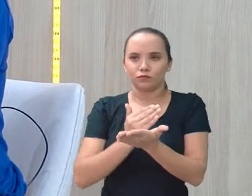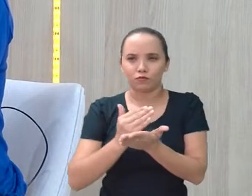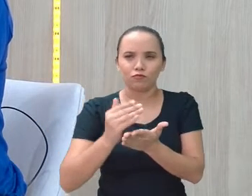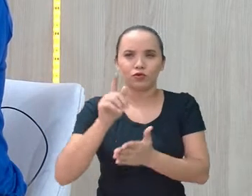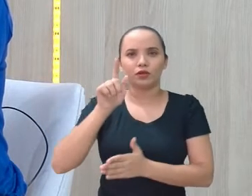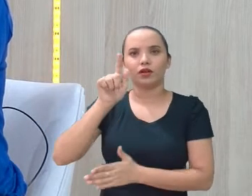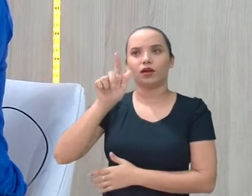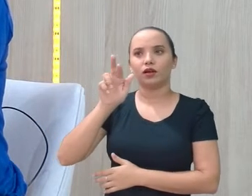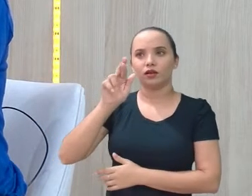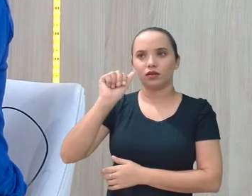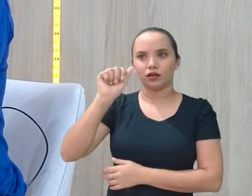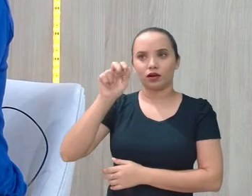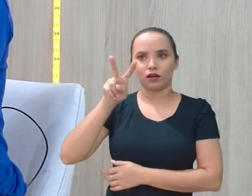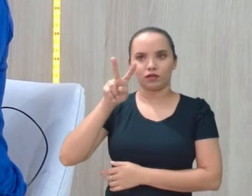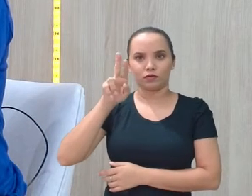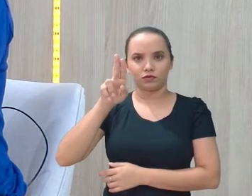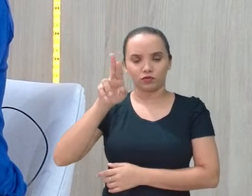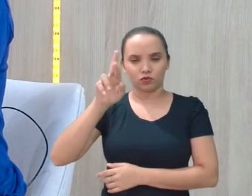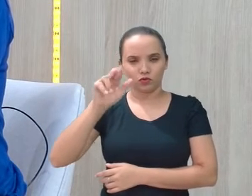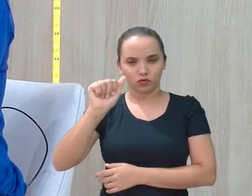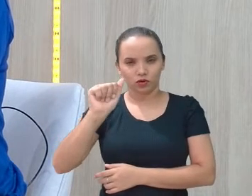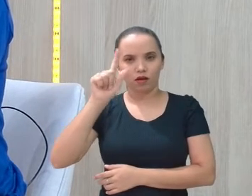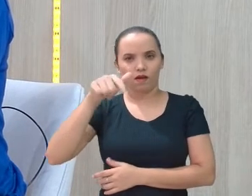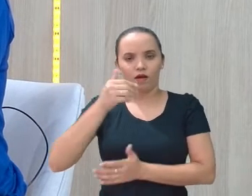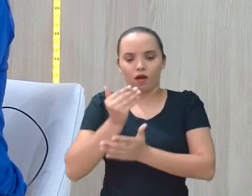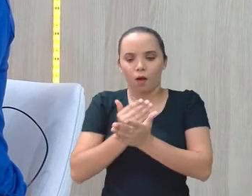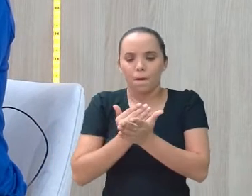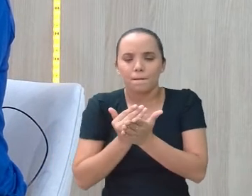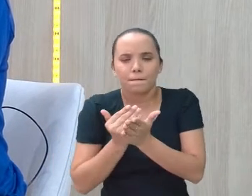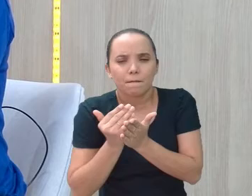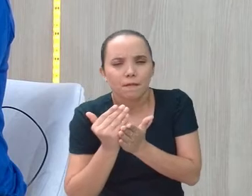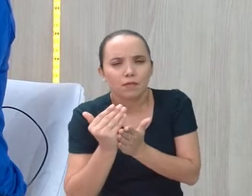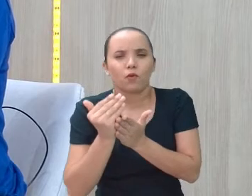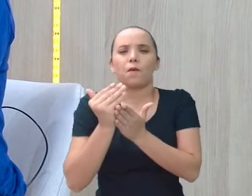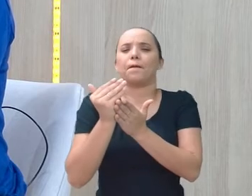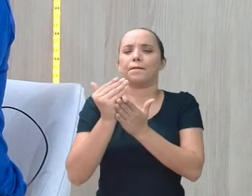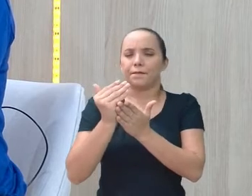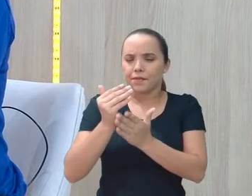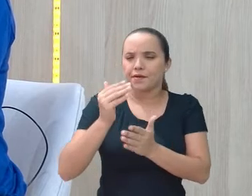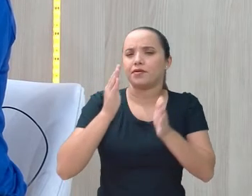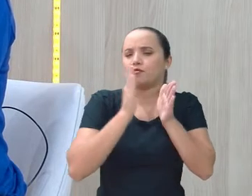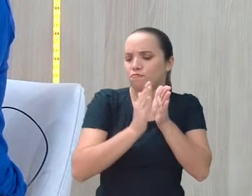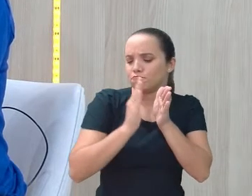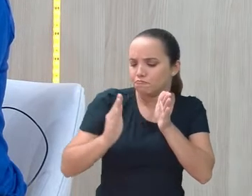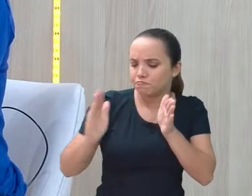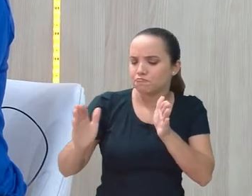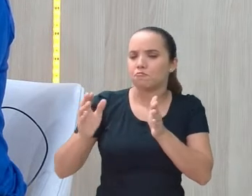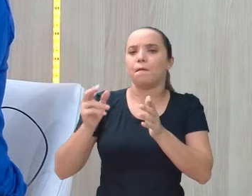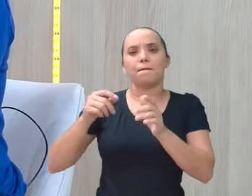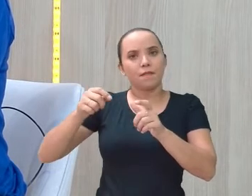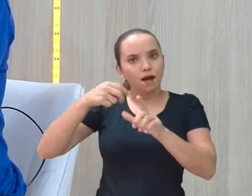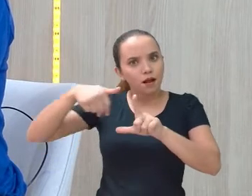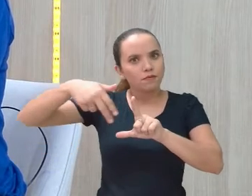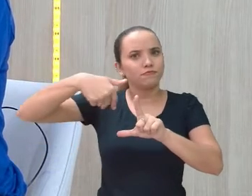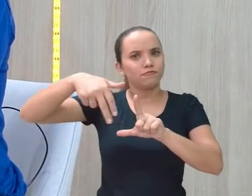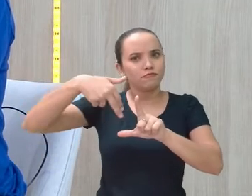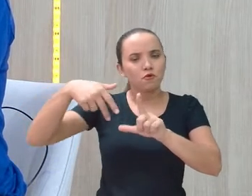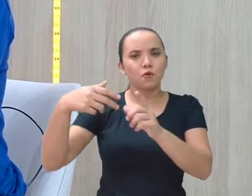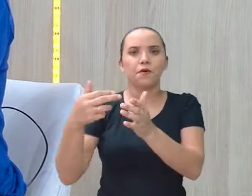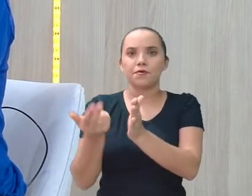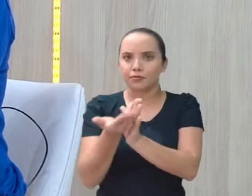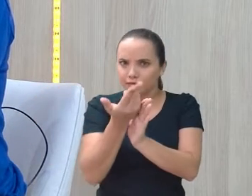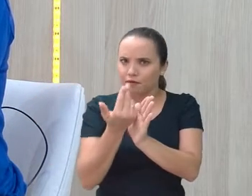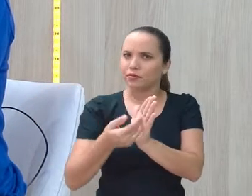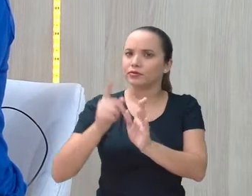o processo inicial para a produção dessa animação, ela parte da gravura, que vocês